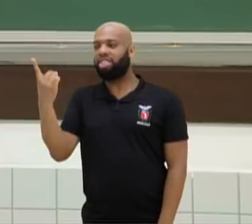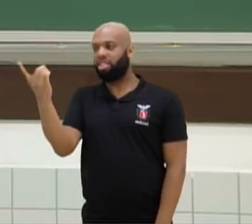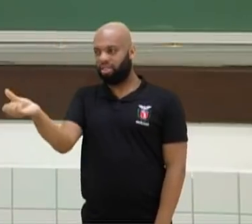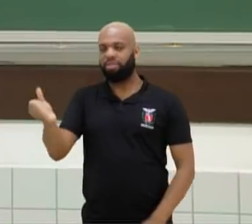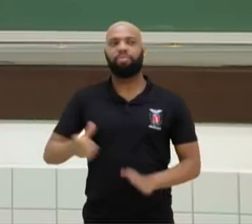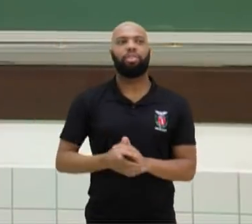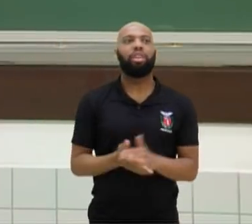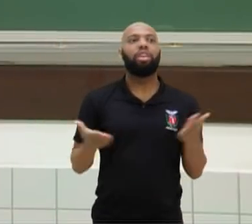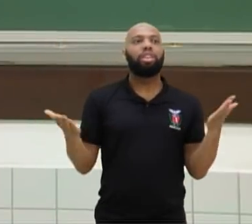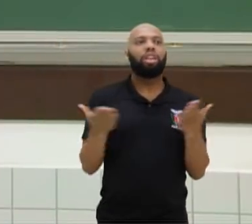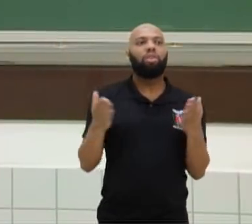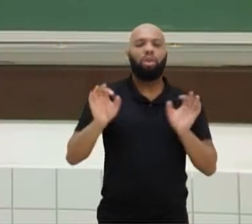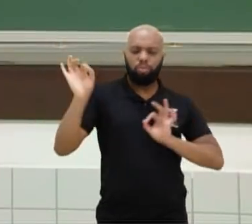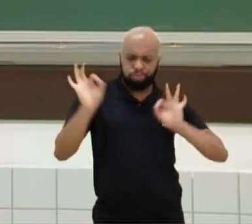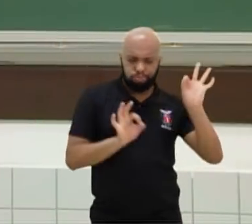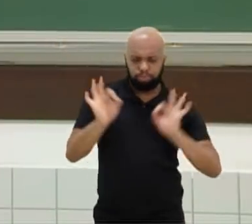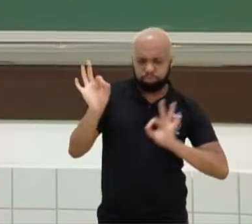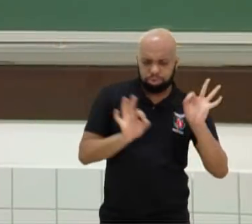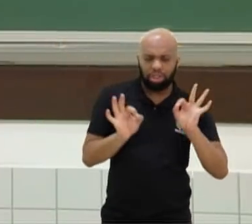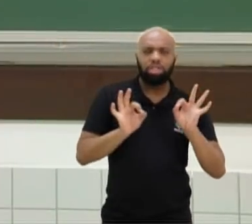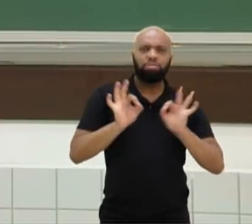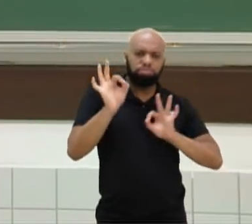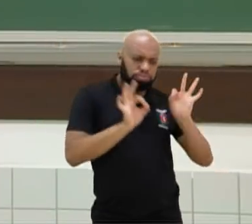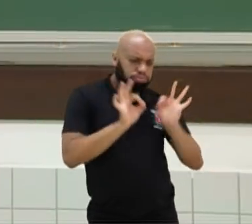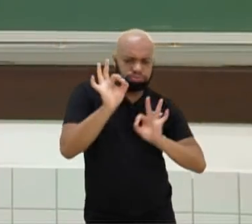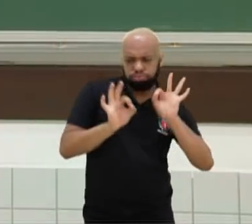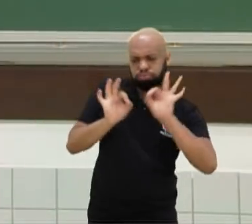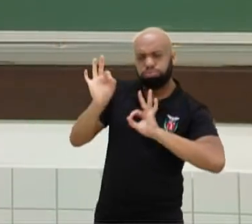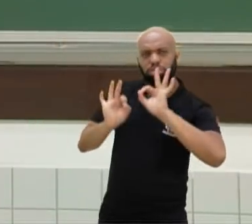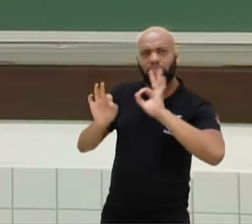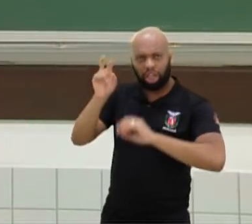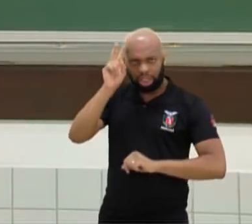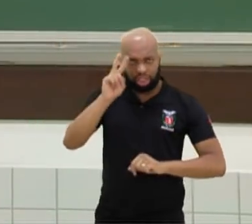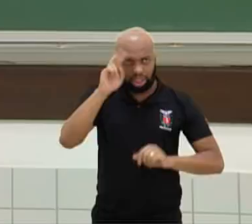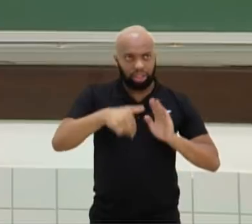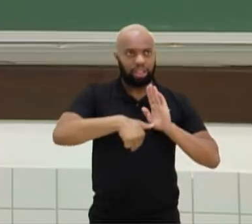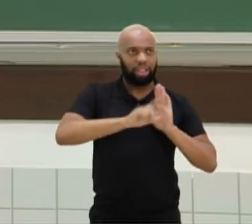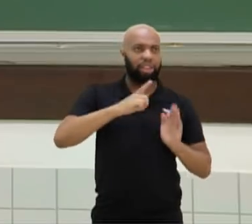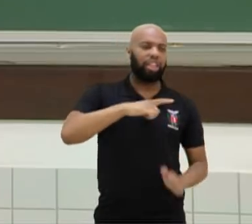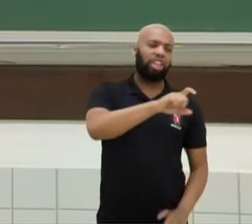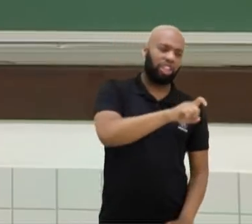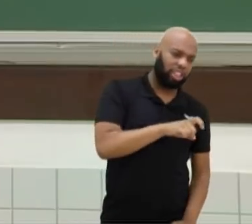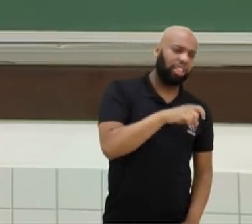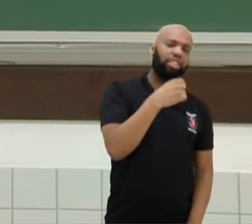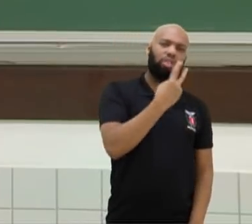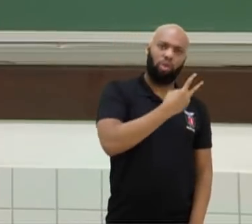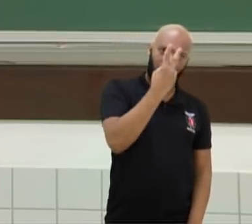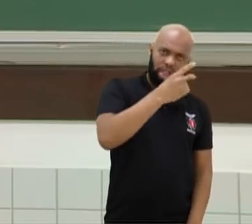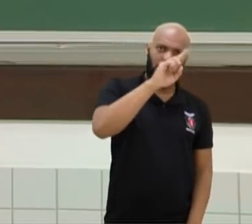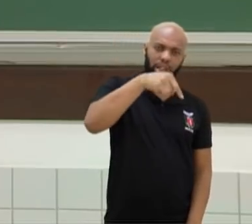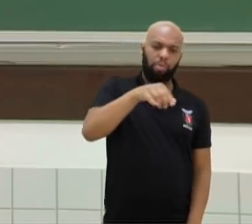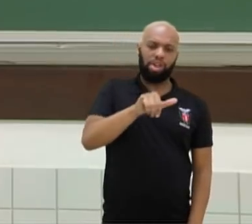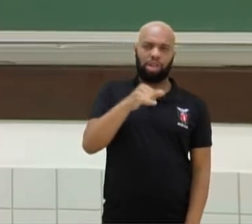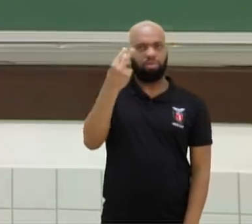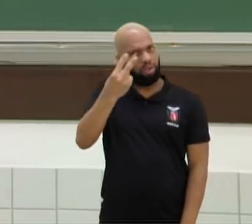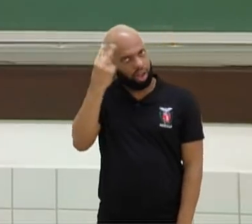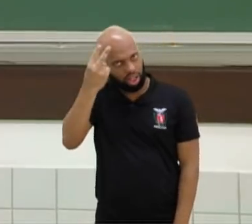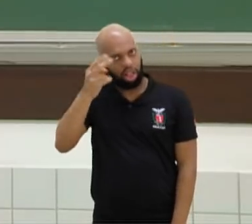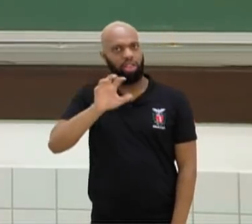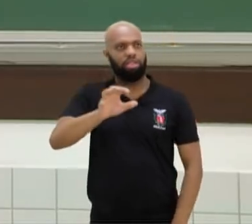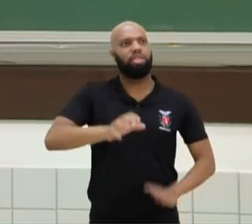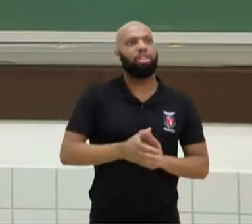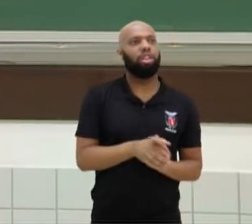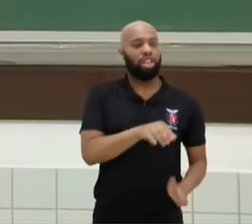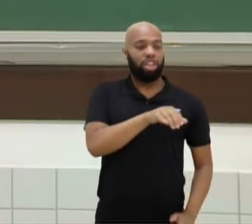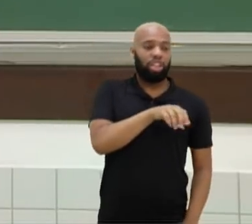Agora você reorganiza e reordena. Por que reorganiza? Lembra que primeiro é x ao quadrado, y ao quadrado, depois... Então você reorganiza ela.